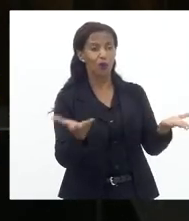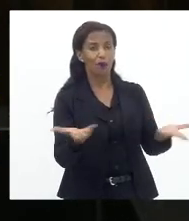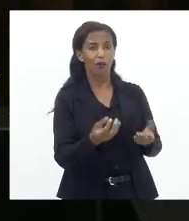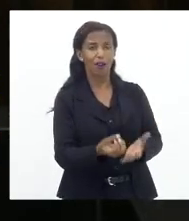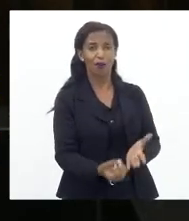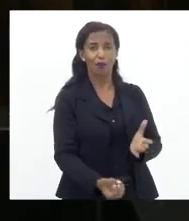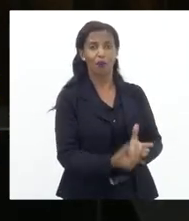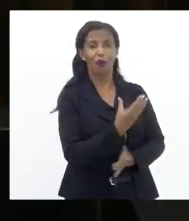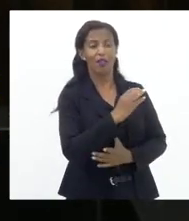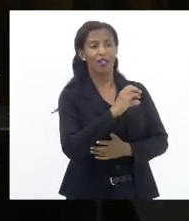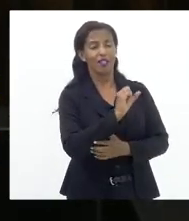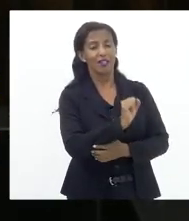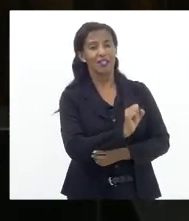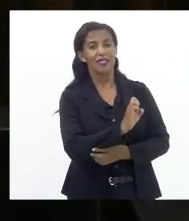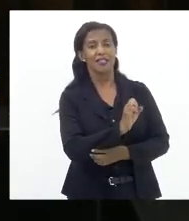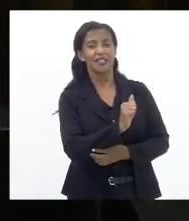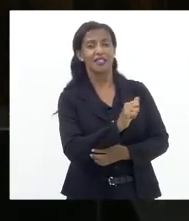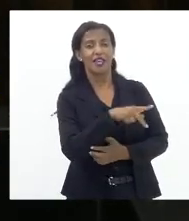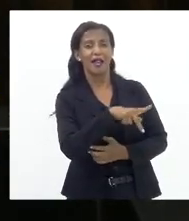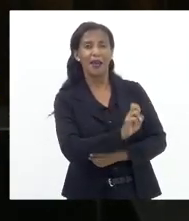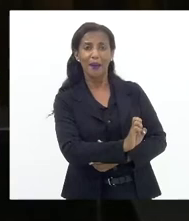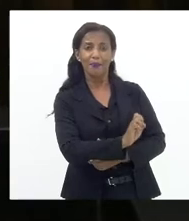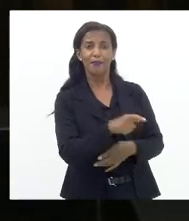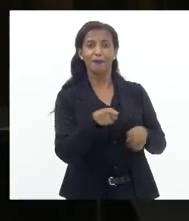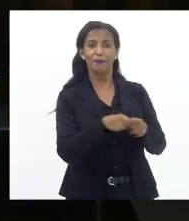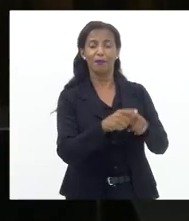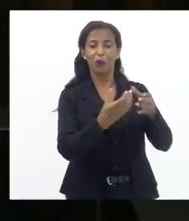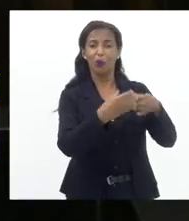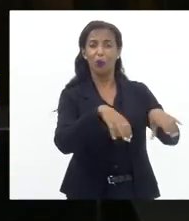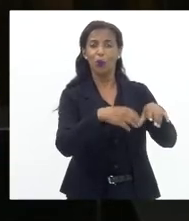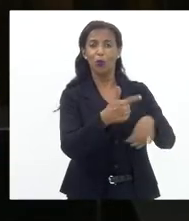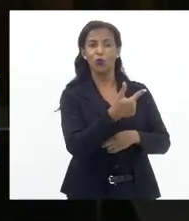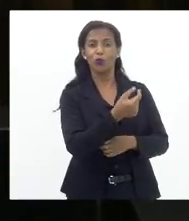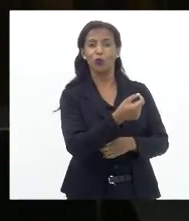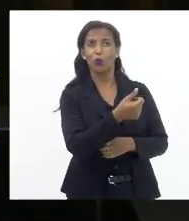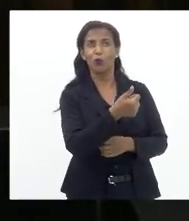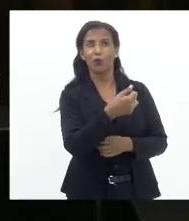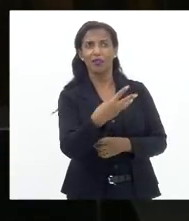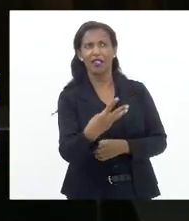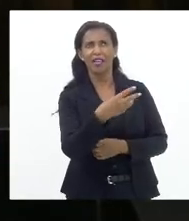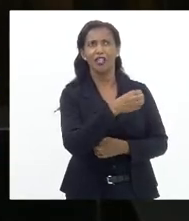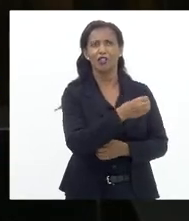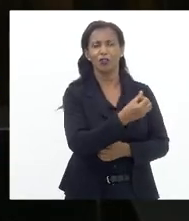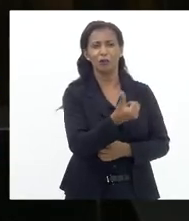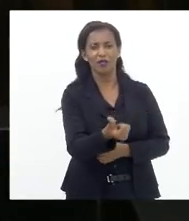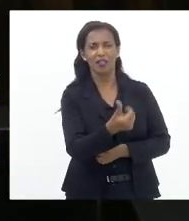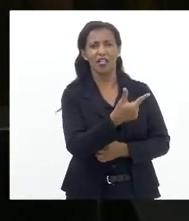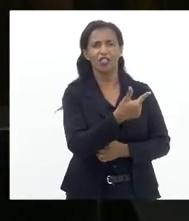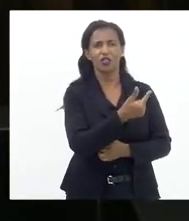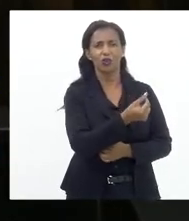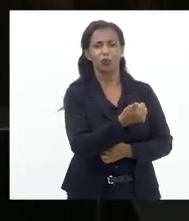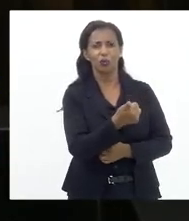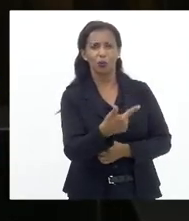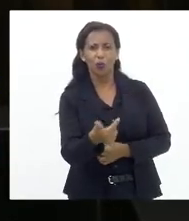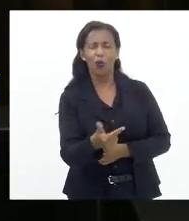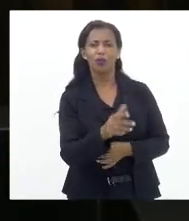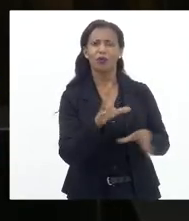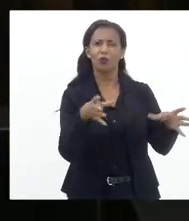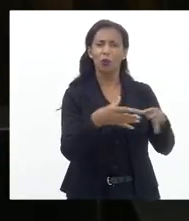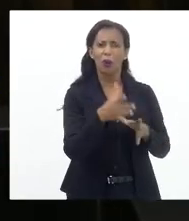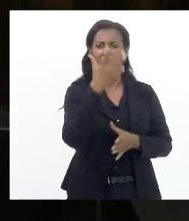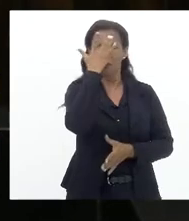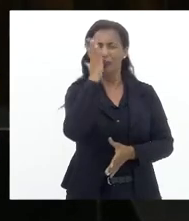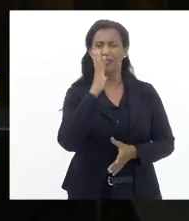agora que a turma do CEAP um concurso de 2003/2006 2012 outras